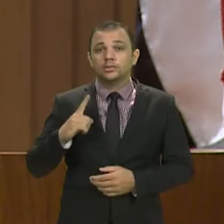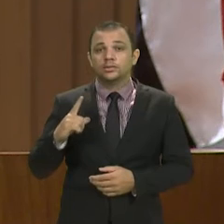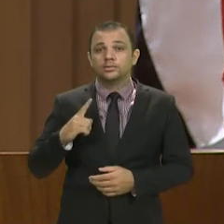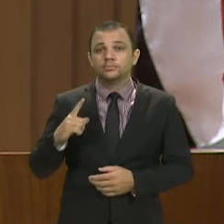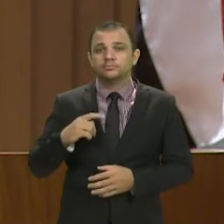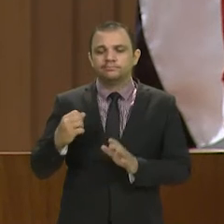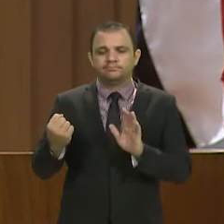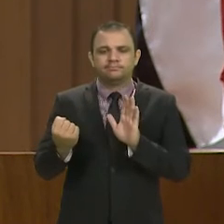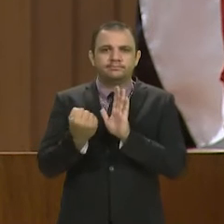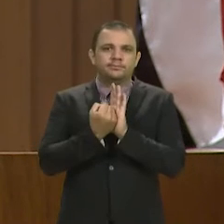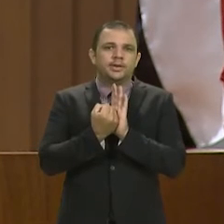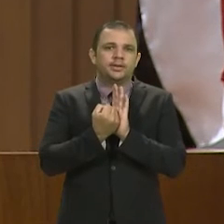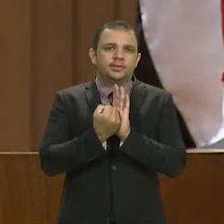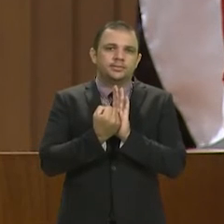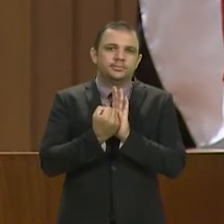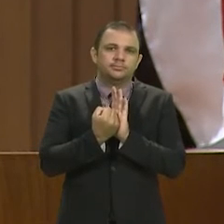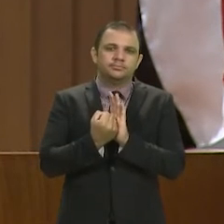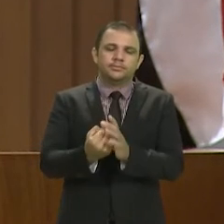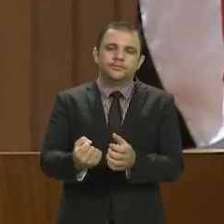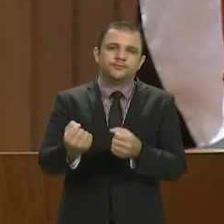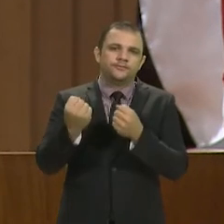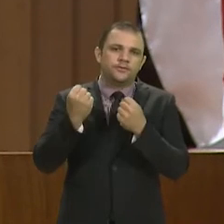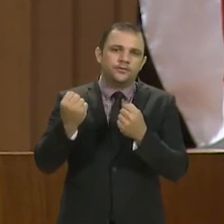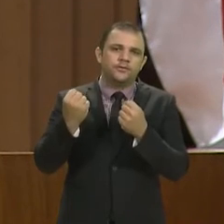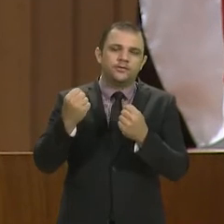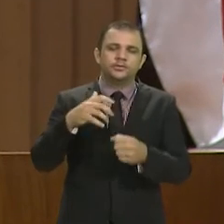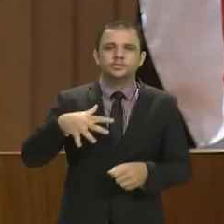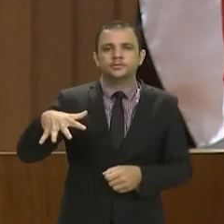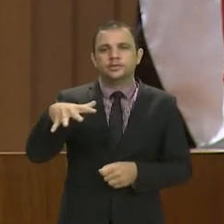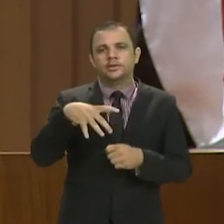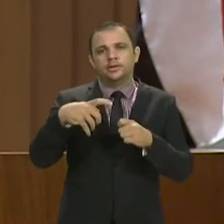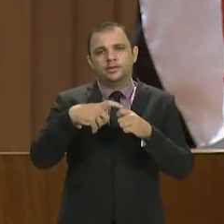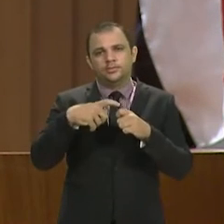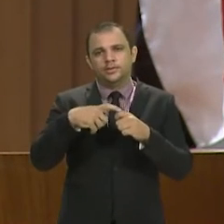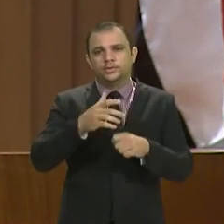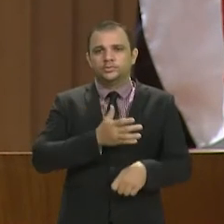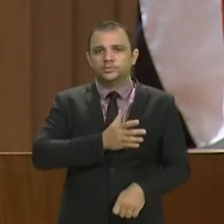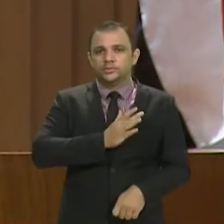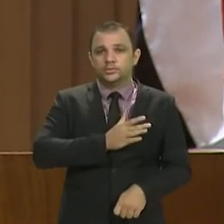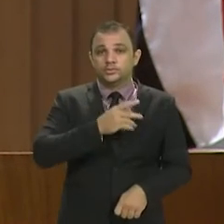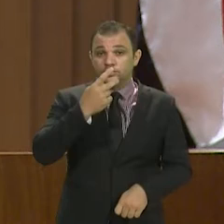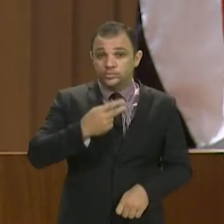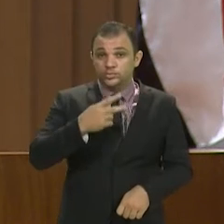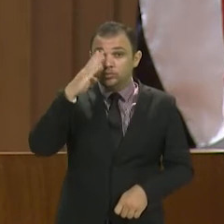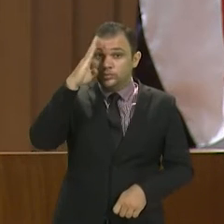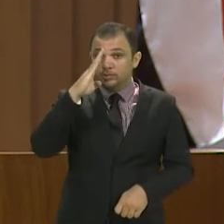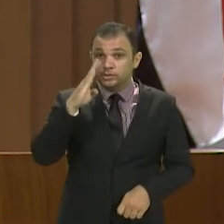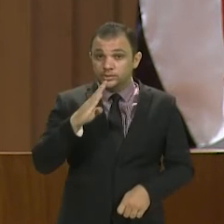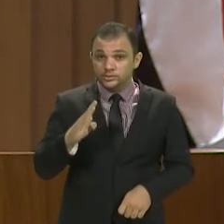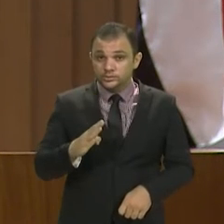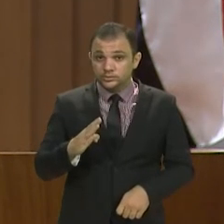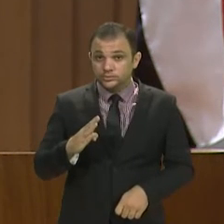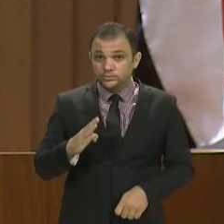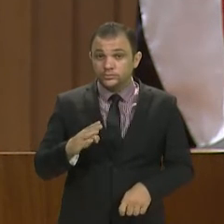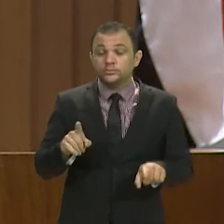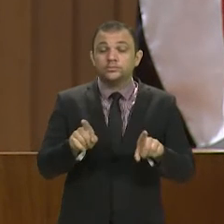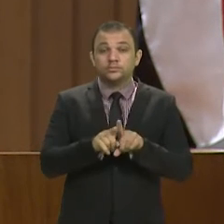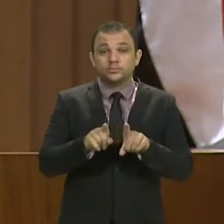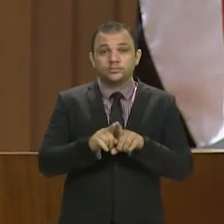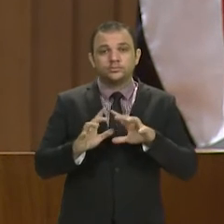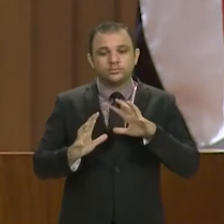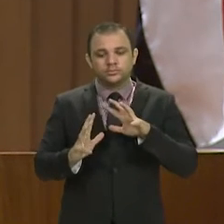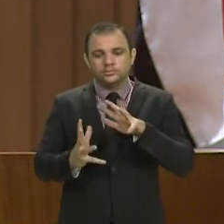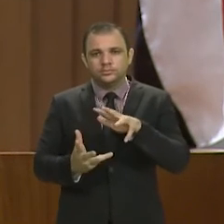grande legado na cardiologia, não só do Brasil, mas